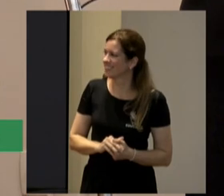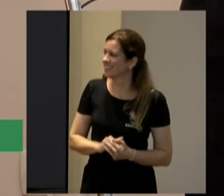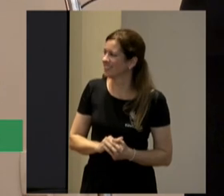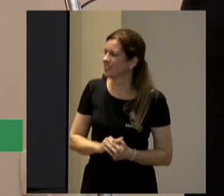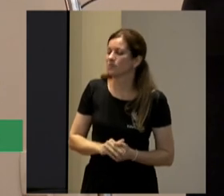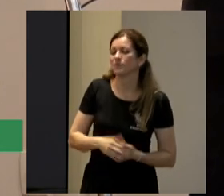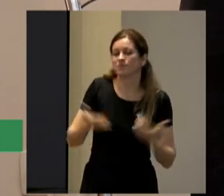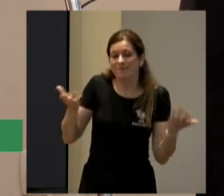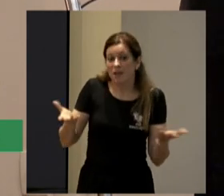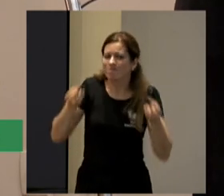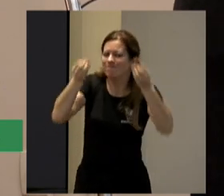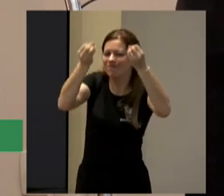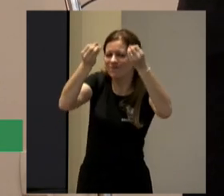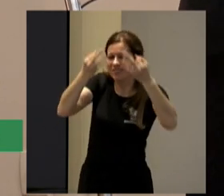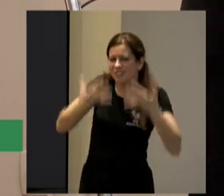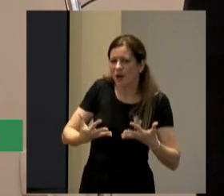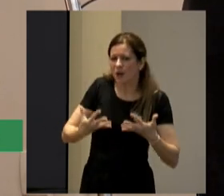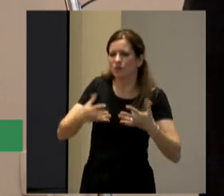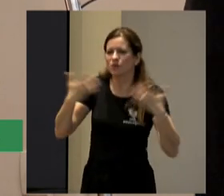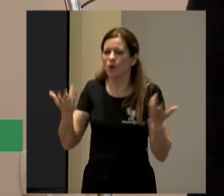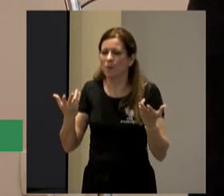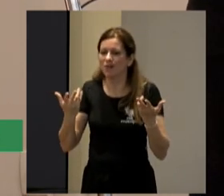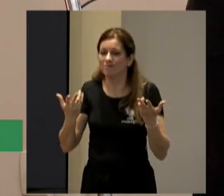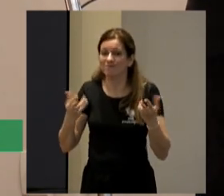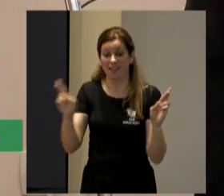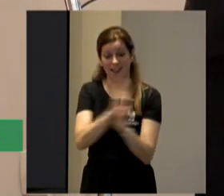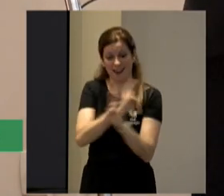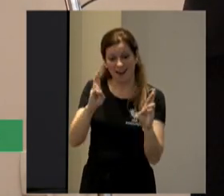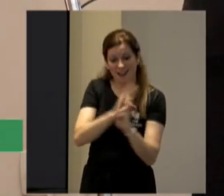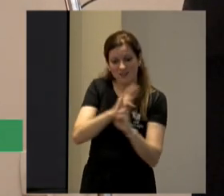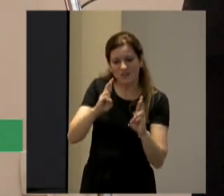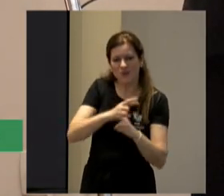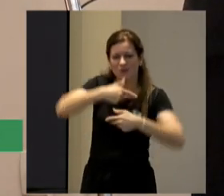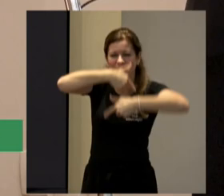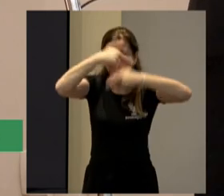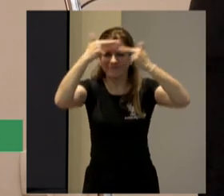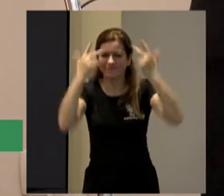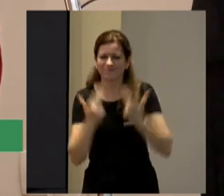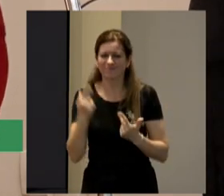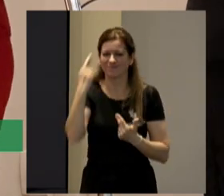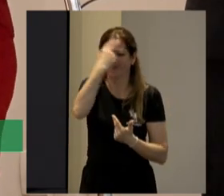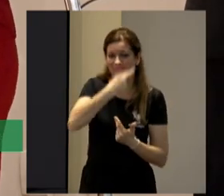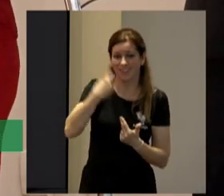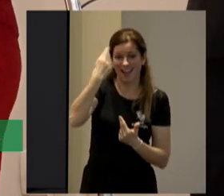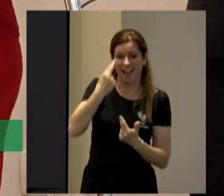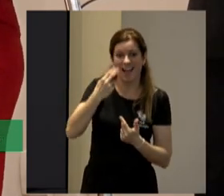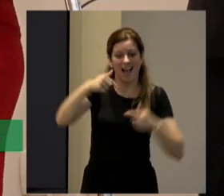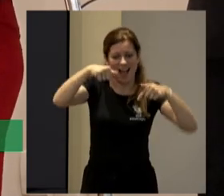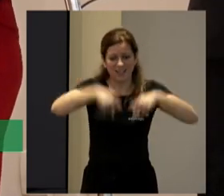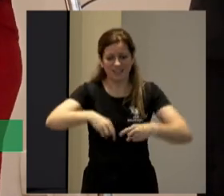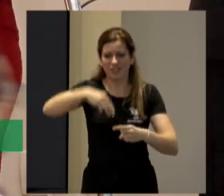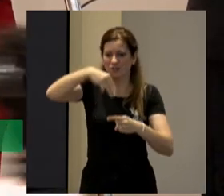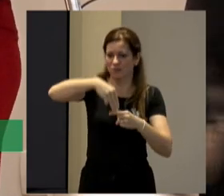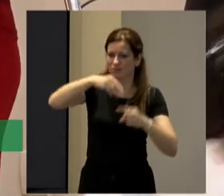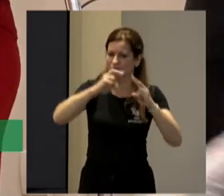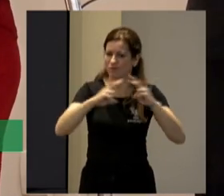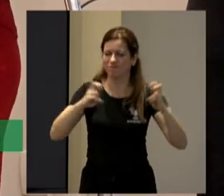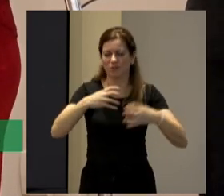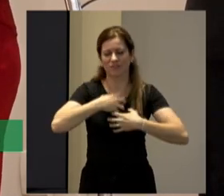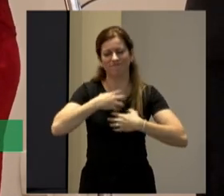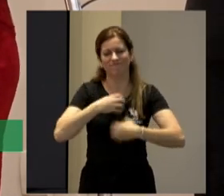Falar sobre ERER na Rede Municipal de Ensino de Florianópolis é sempre algo que me causa muita